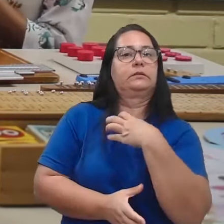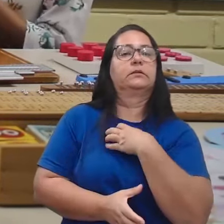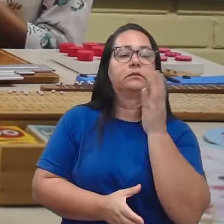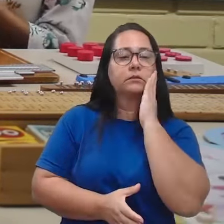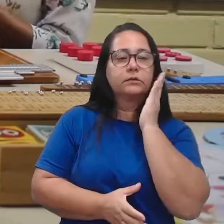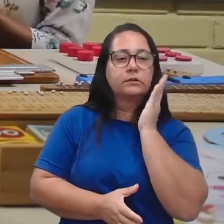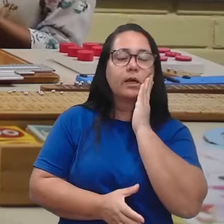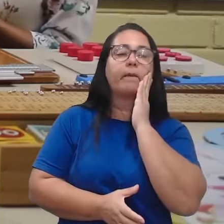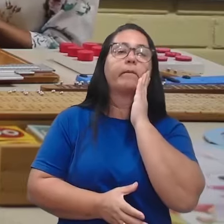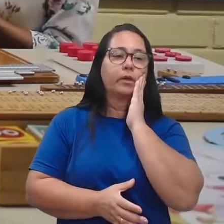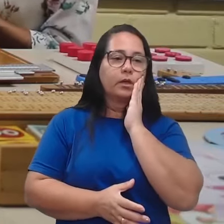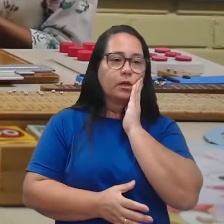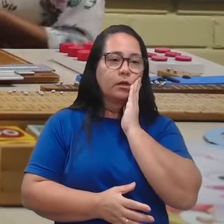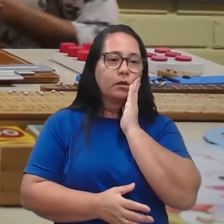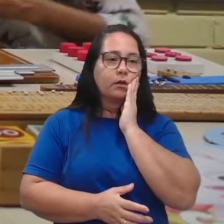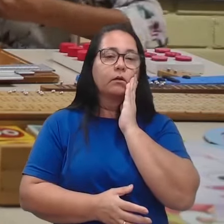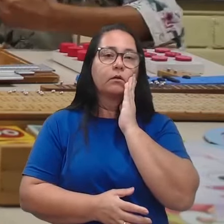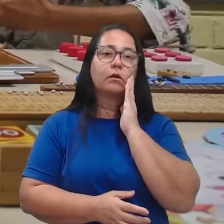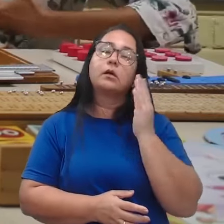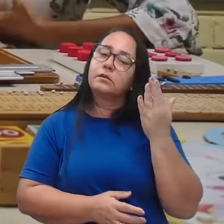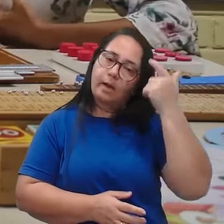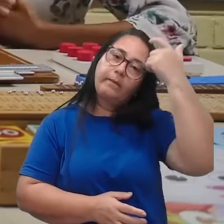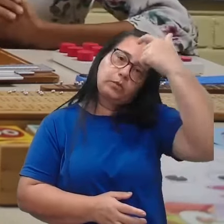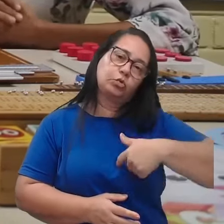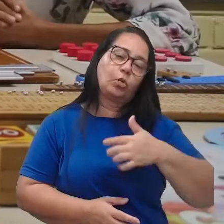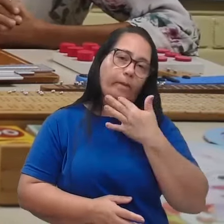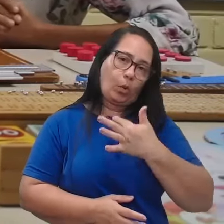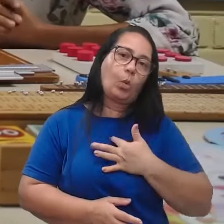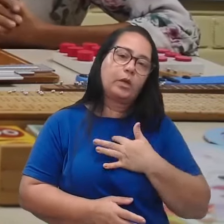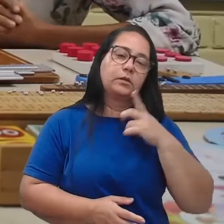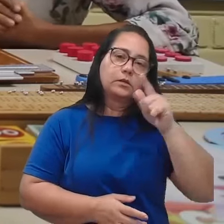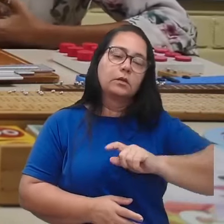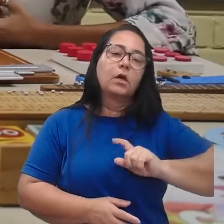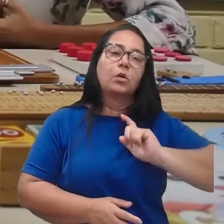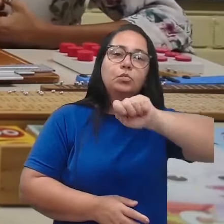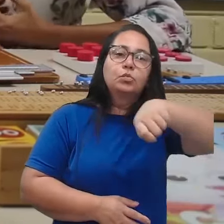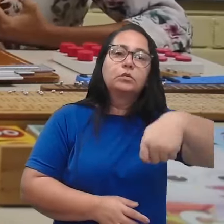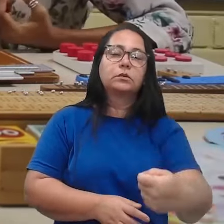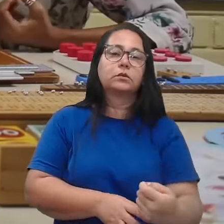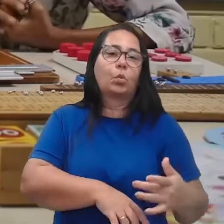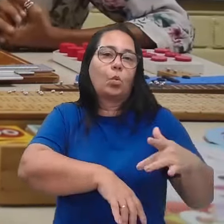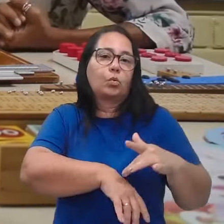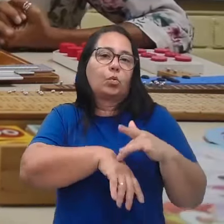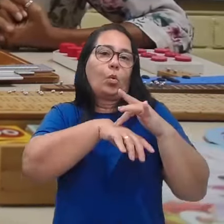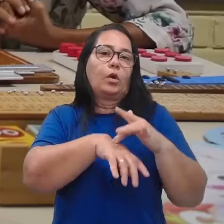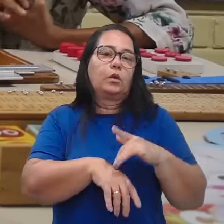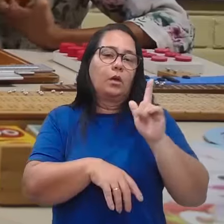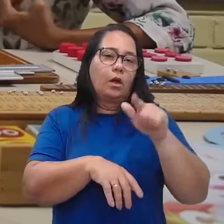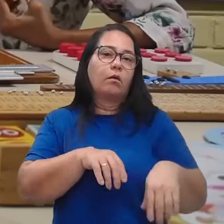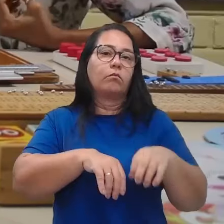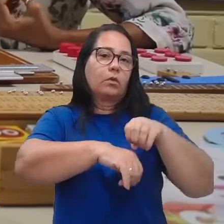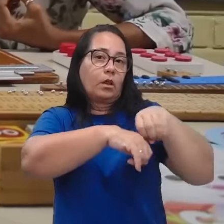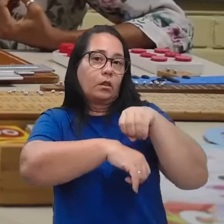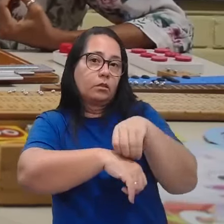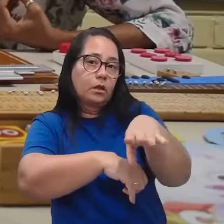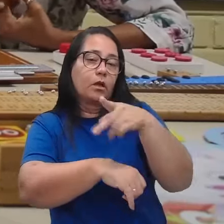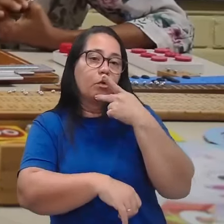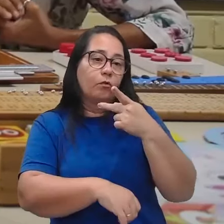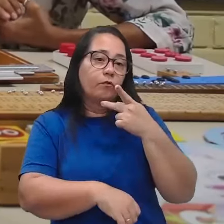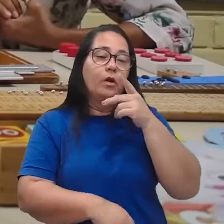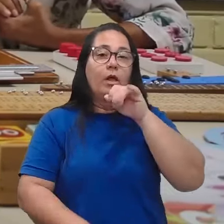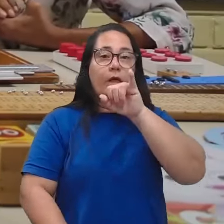Seguram aqui, porque sabem que sou eu. Entendi. Então... É o sinal de toque, né? Isso. É uma dica que eu dou para eles, que Ivana está